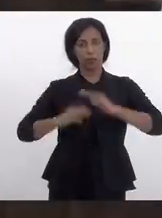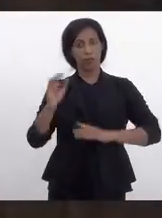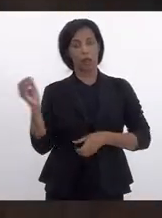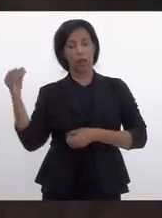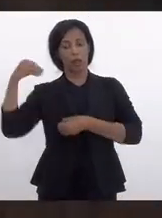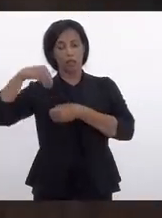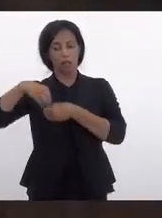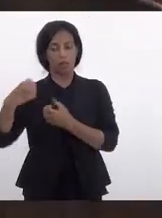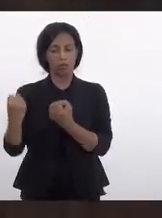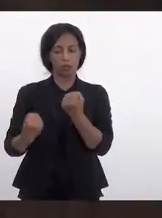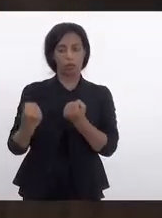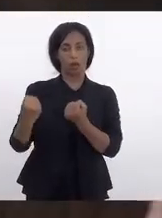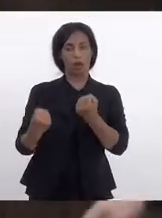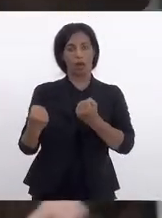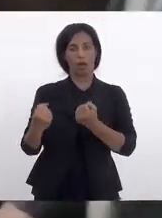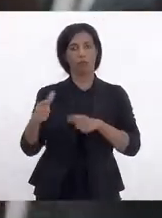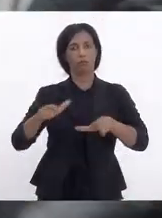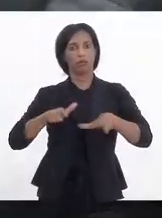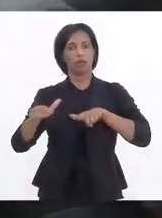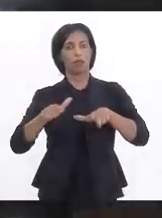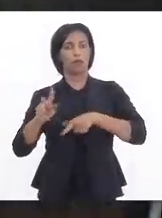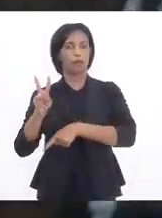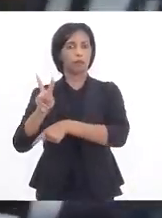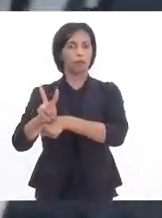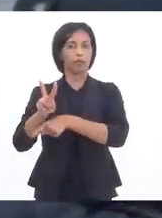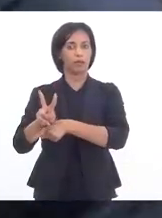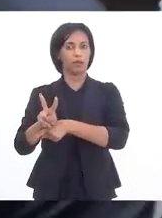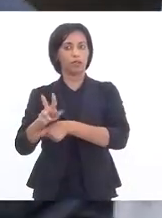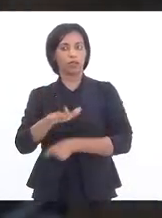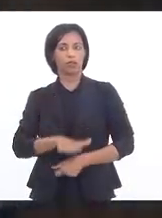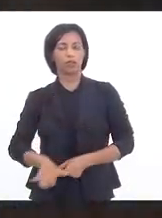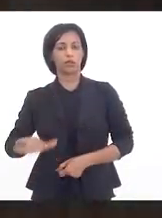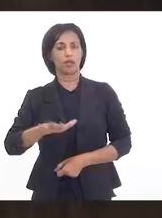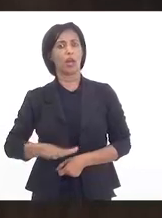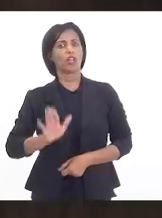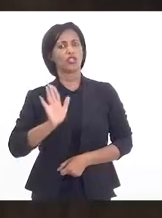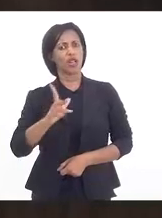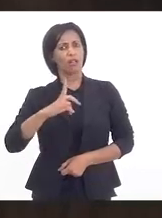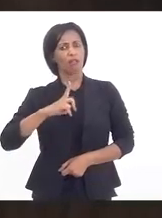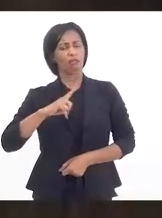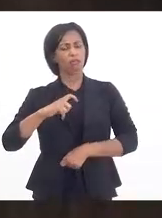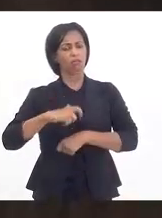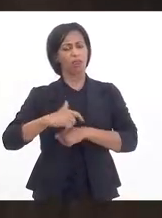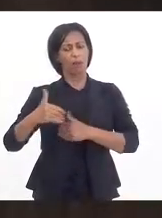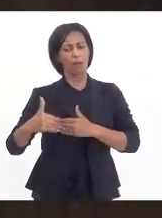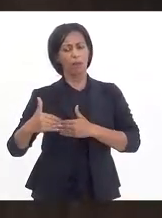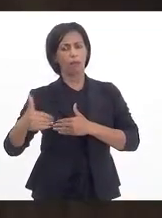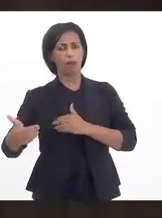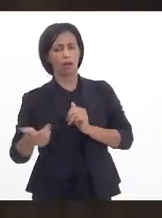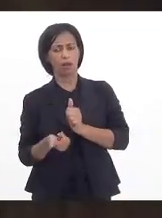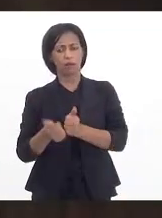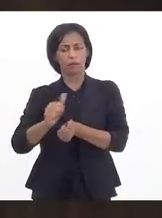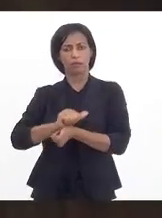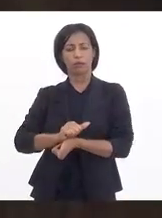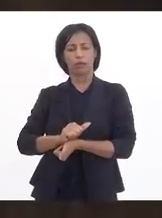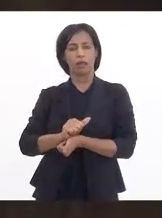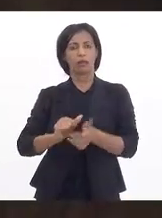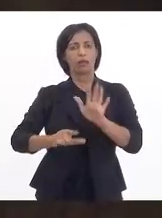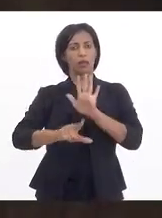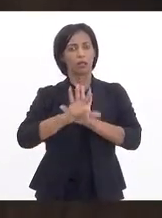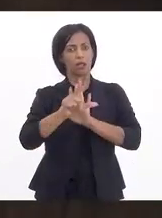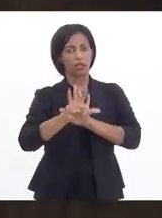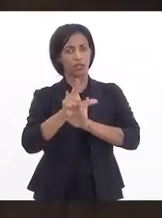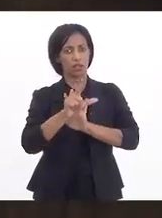veículos acontece que nós já temos prorrogado nós já temos prorrogado adequação da legislação Estadual